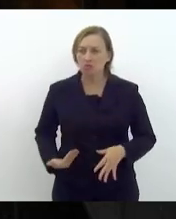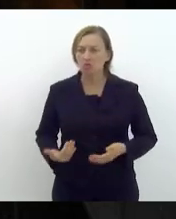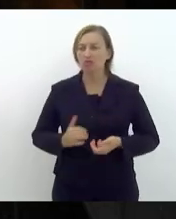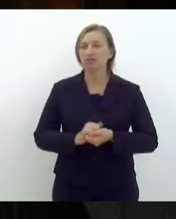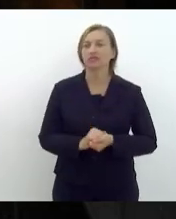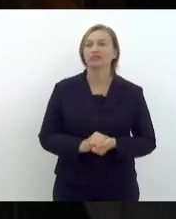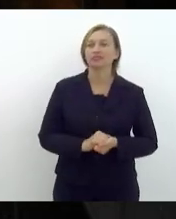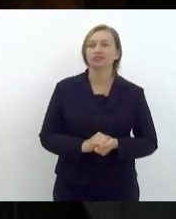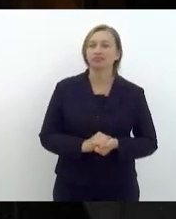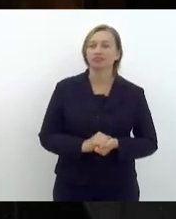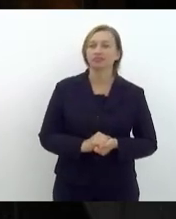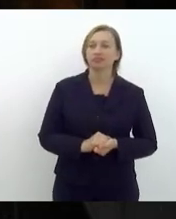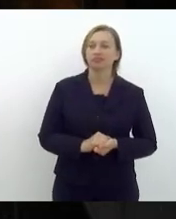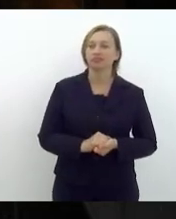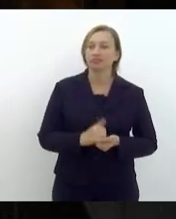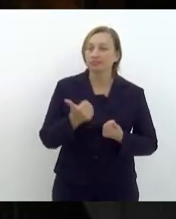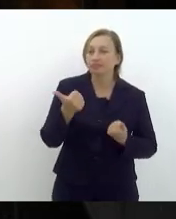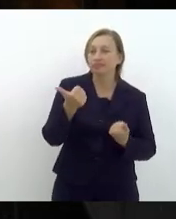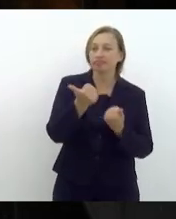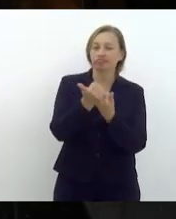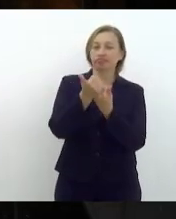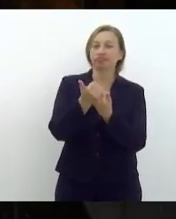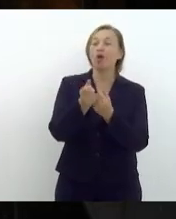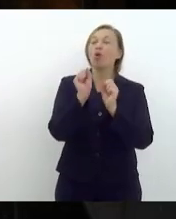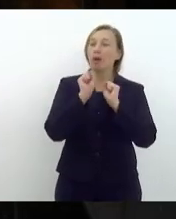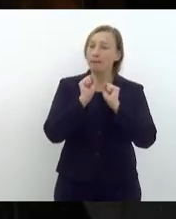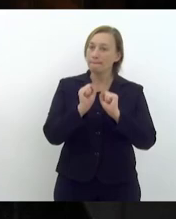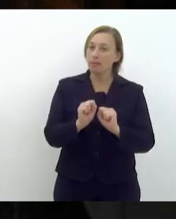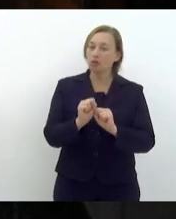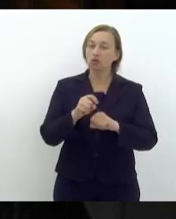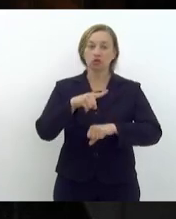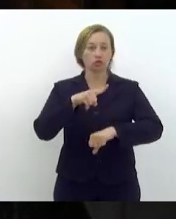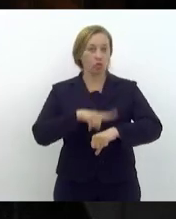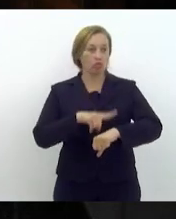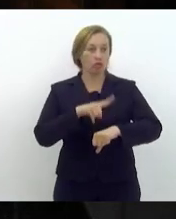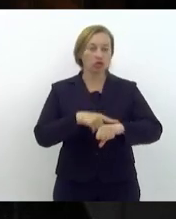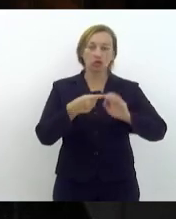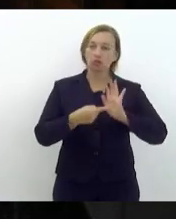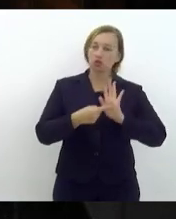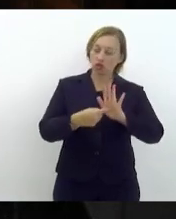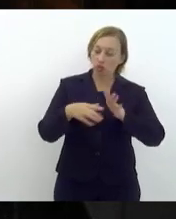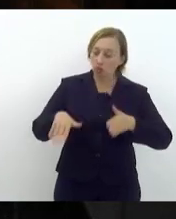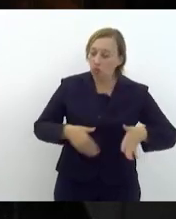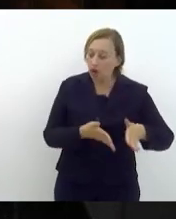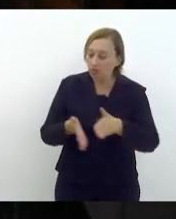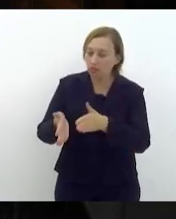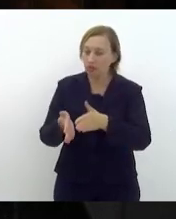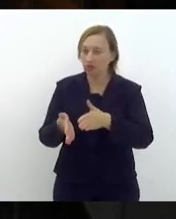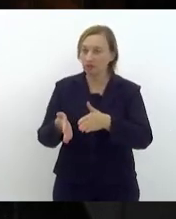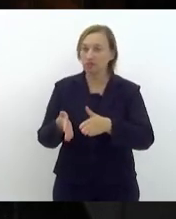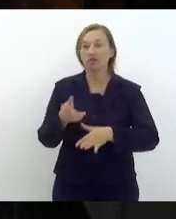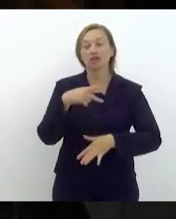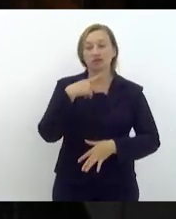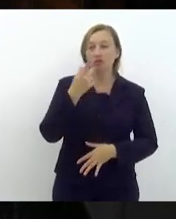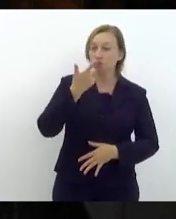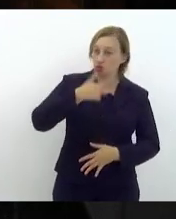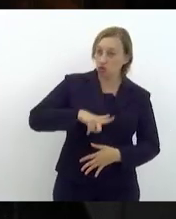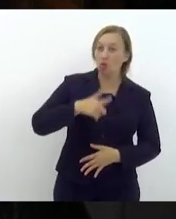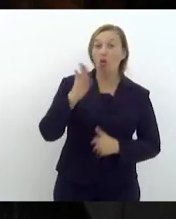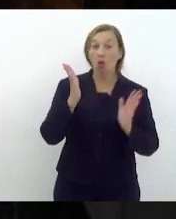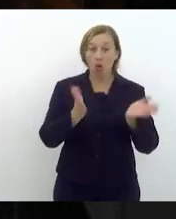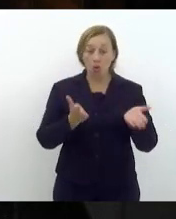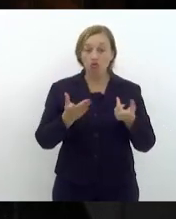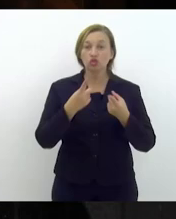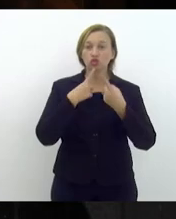que o ampare e que possa naquele momento mostrar um caminho mais uma vez hoje a gente